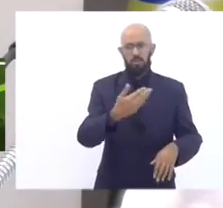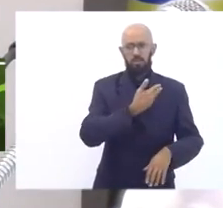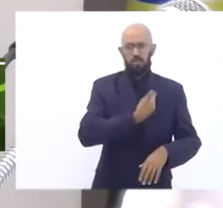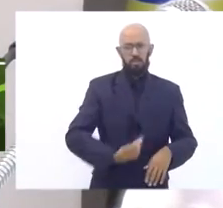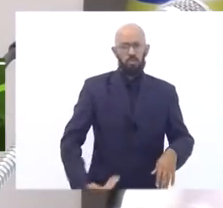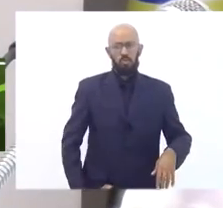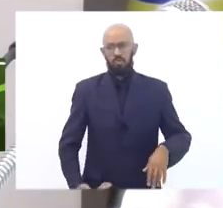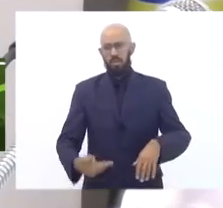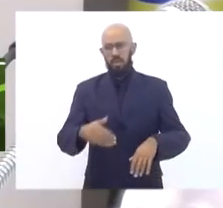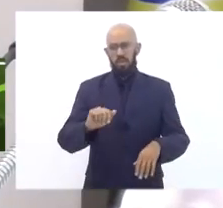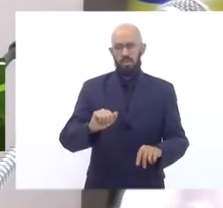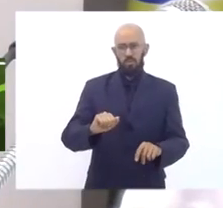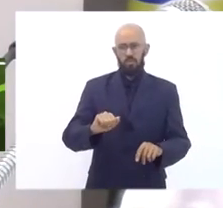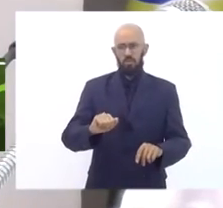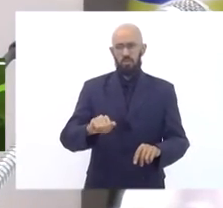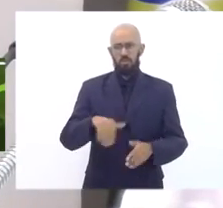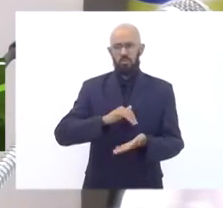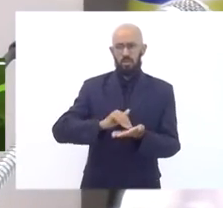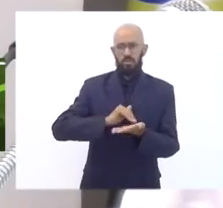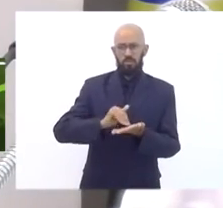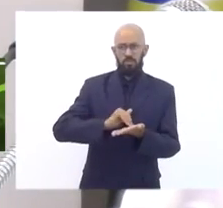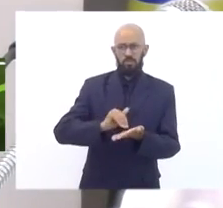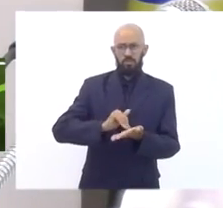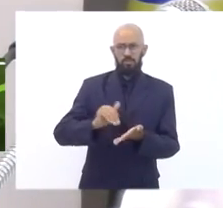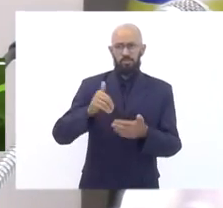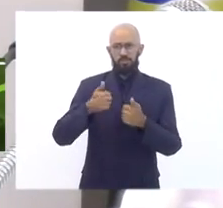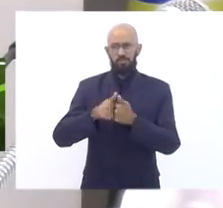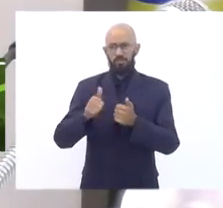por parte de Secretaria de Transportes,